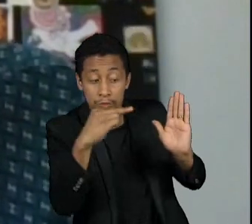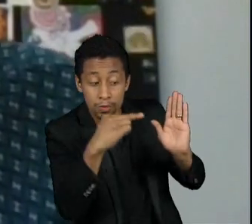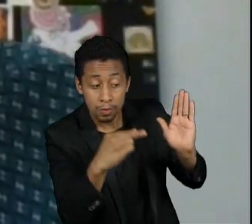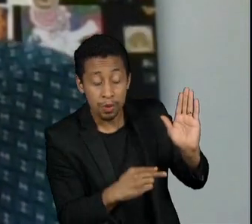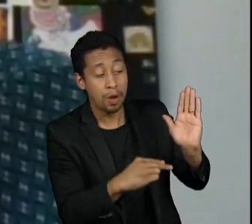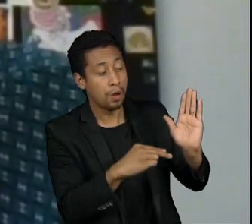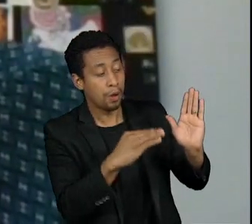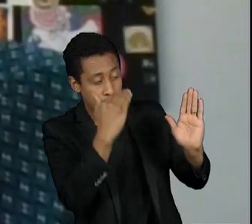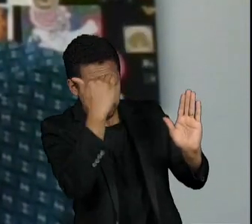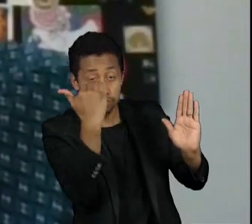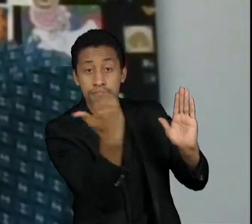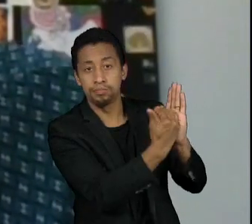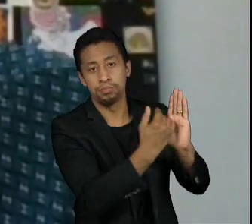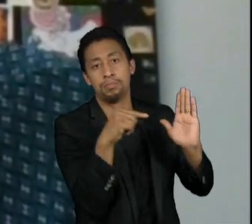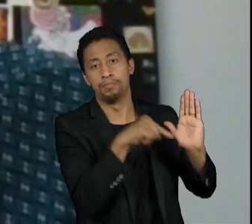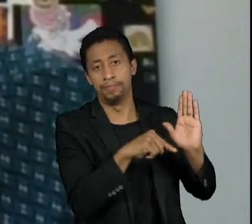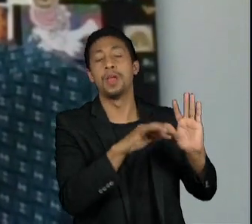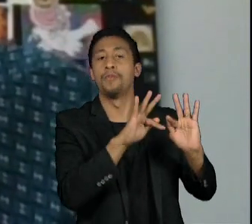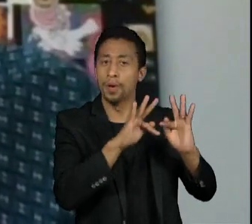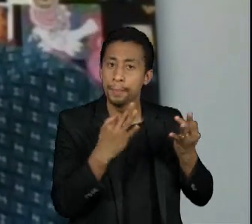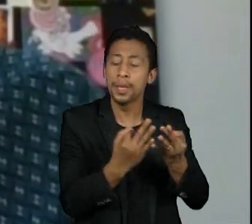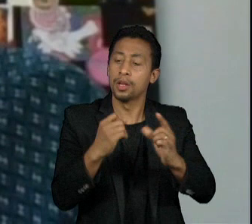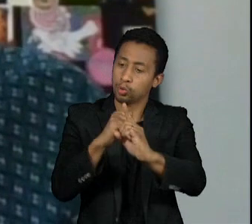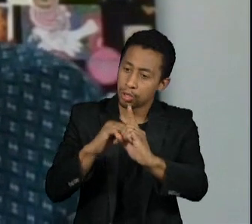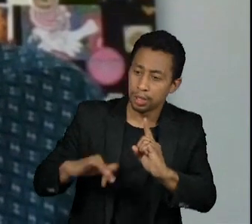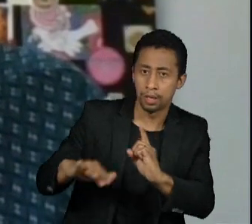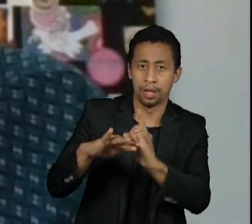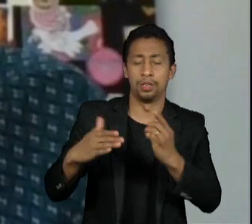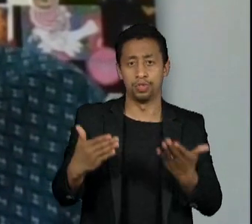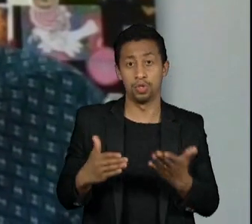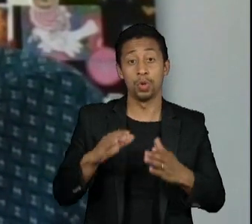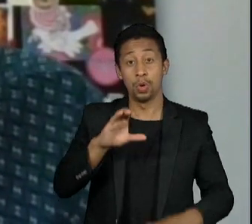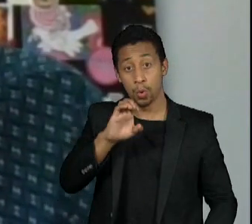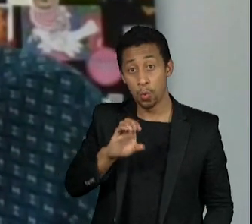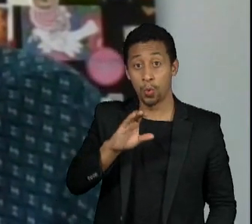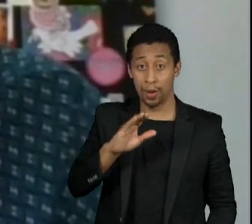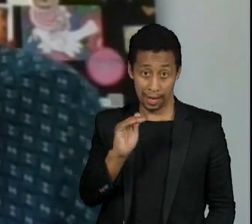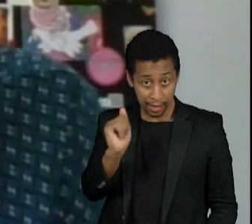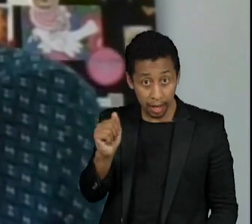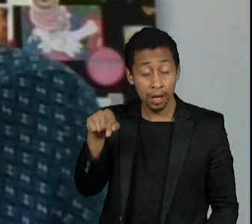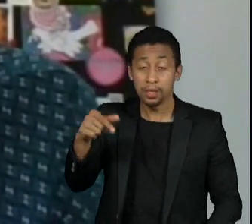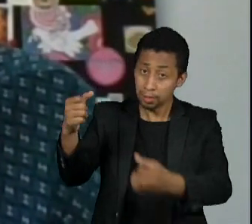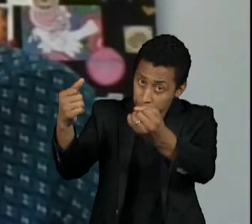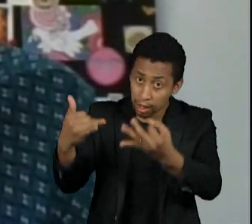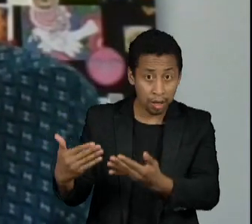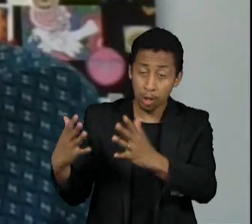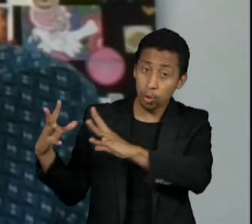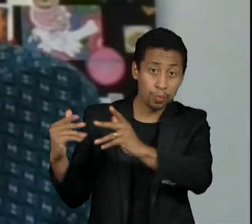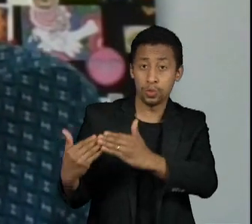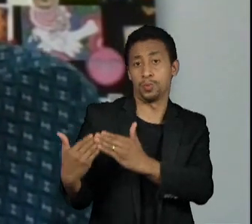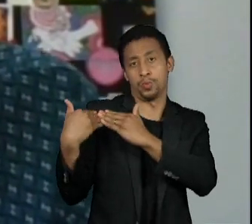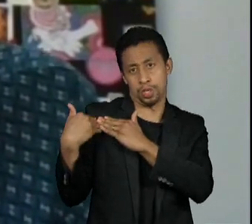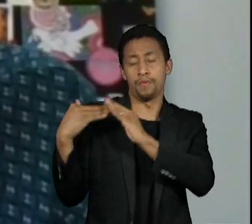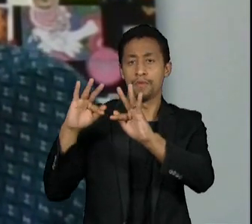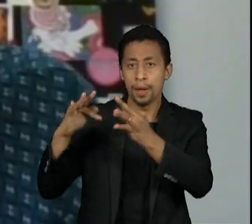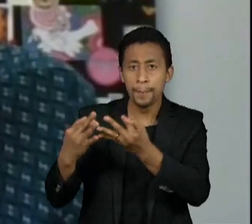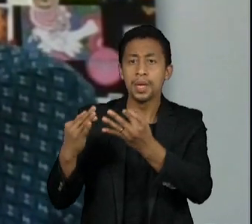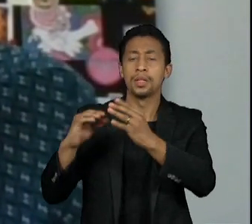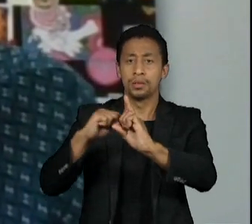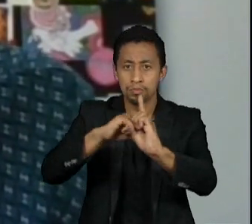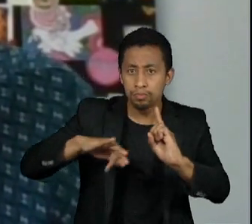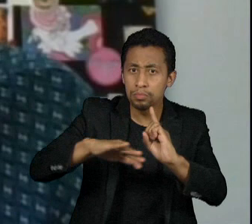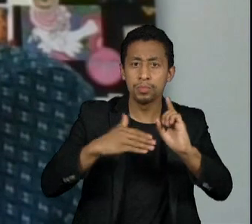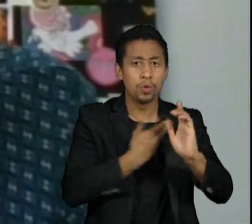família. Lembrando aí que o Estatuto coloca, né, que somos todos responsáveis, Estado, família e sociedade, pelo desenvolvimento de crianças